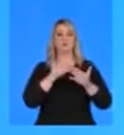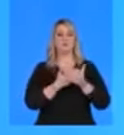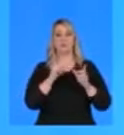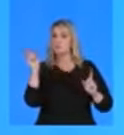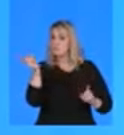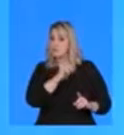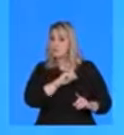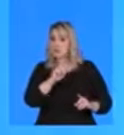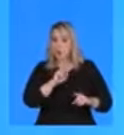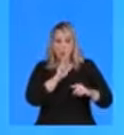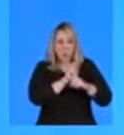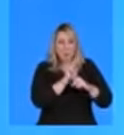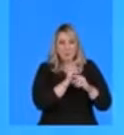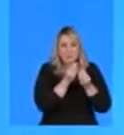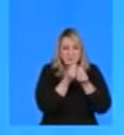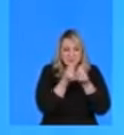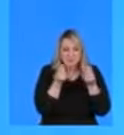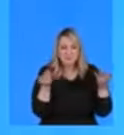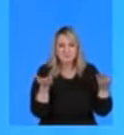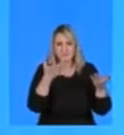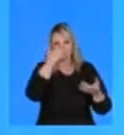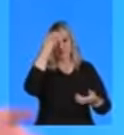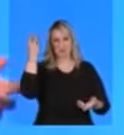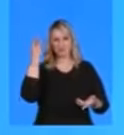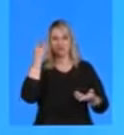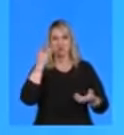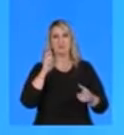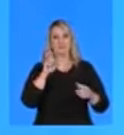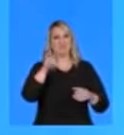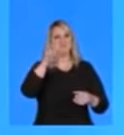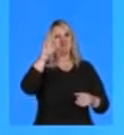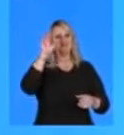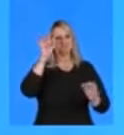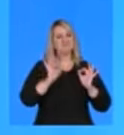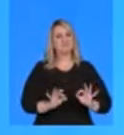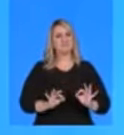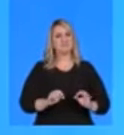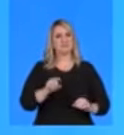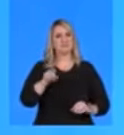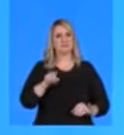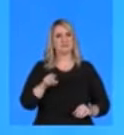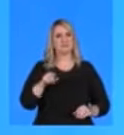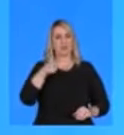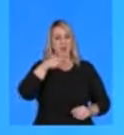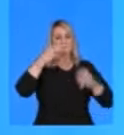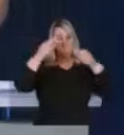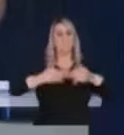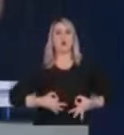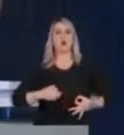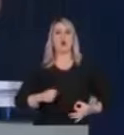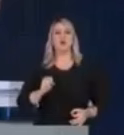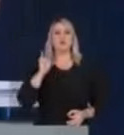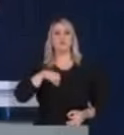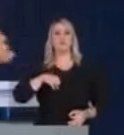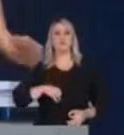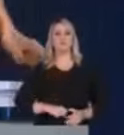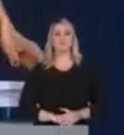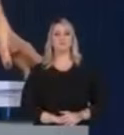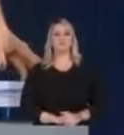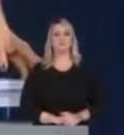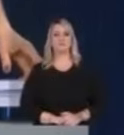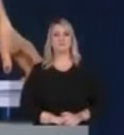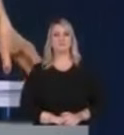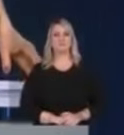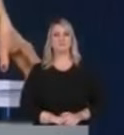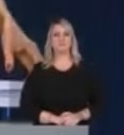nós vamos cuidar nos detalhes das pessoas e pode ter certeza Jandira que vai ser com moral obrigada